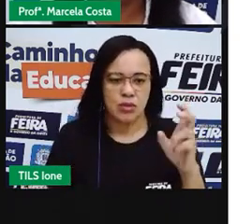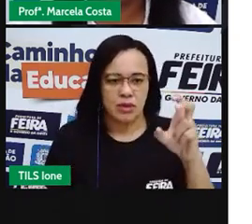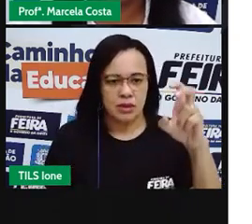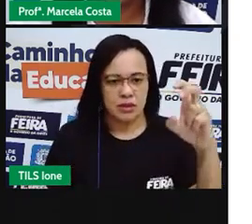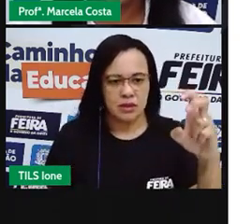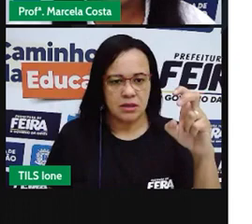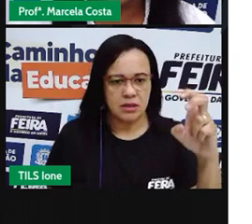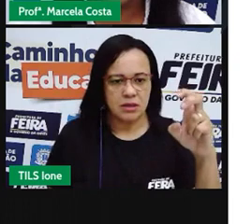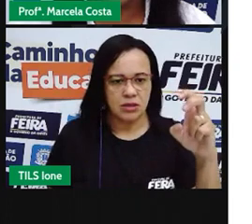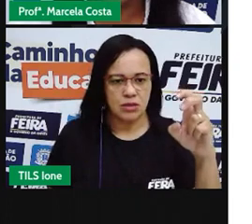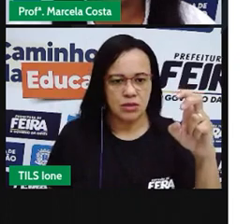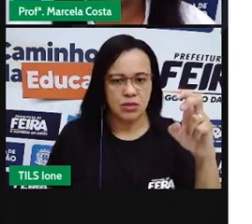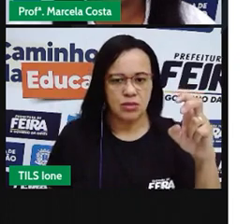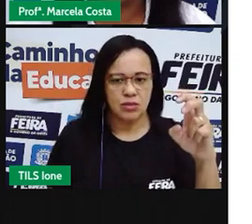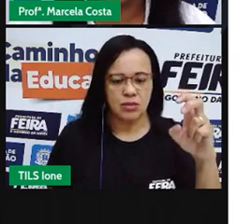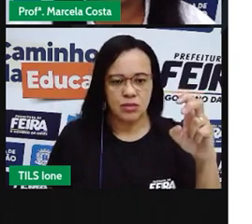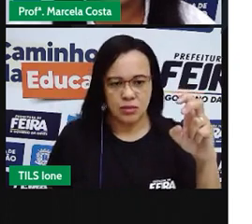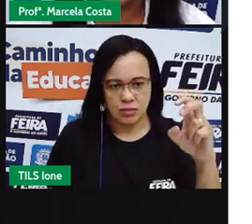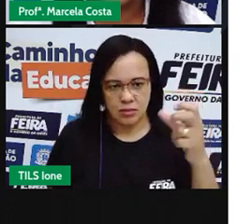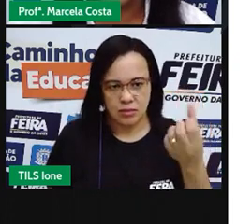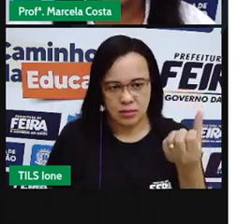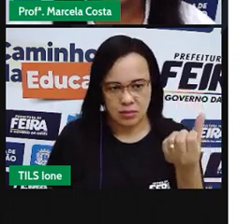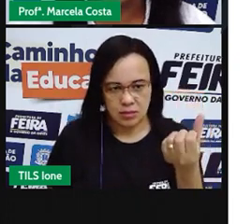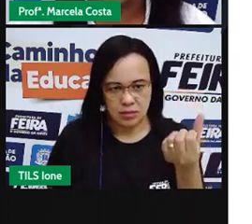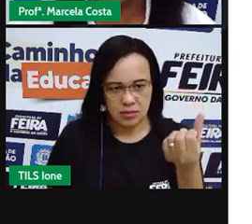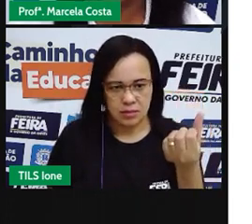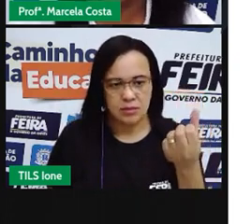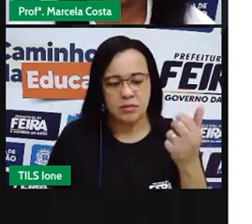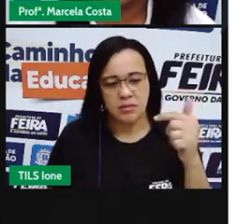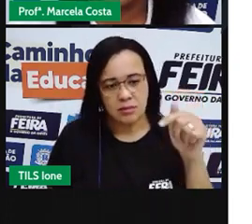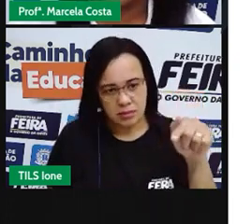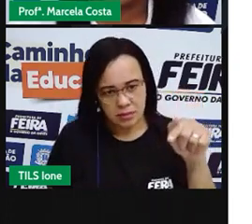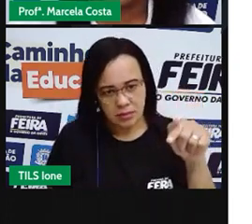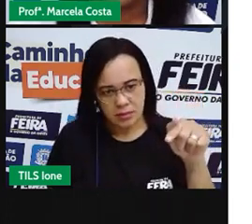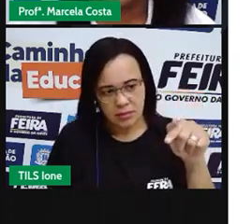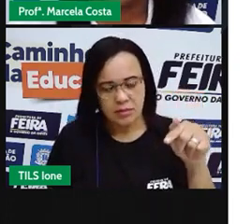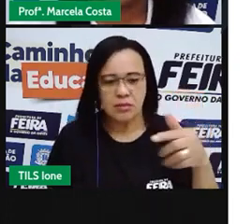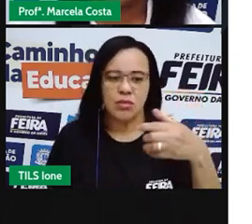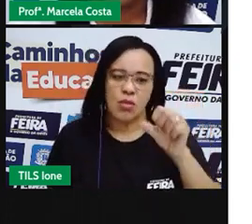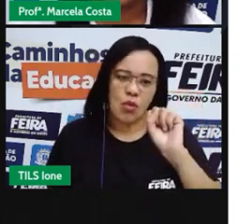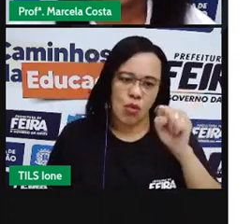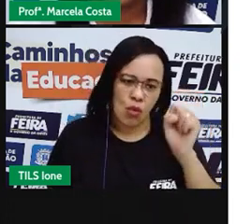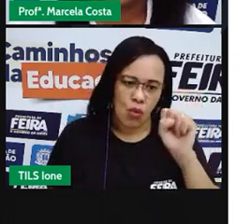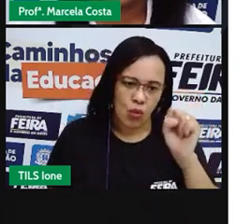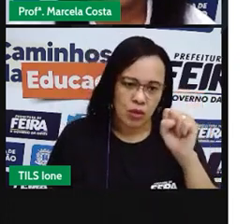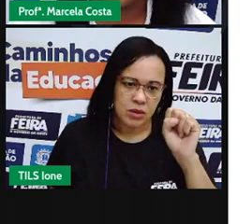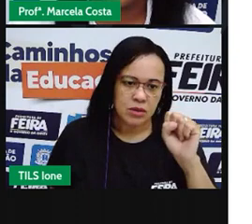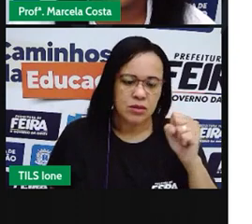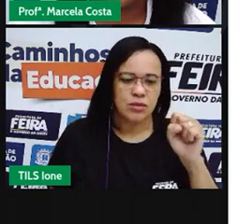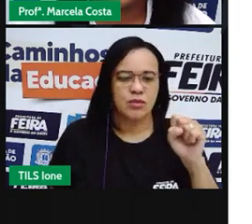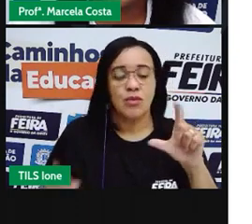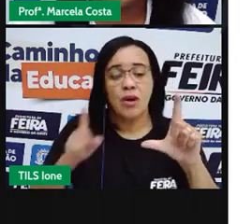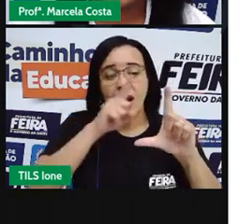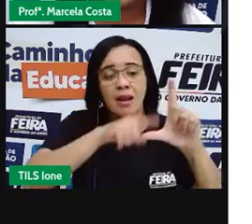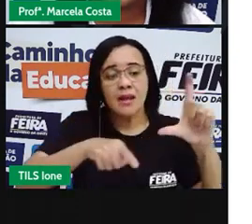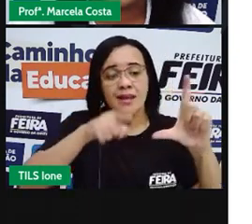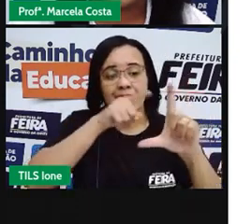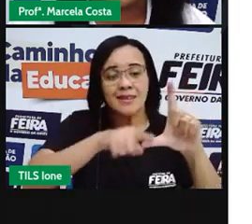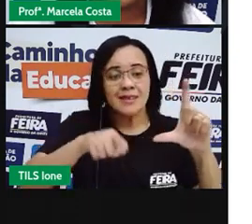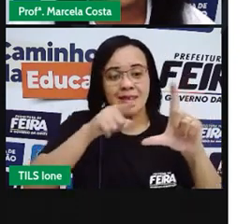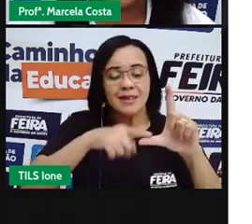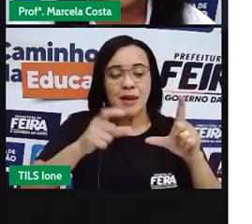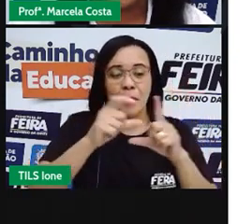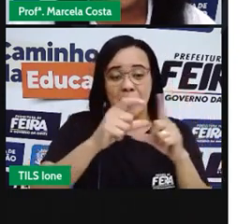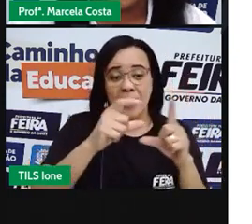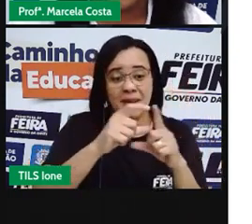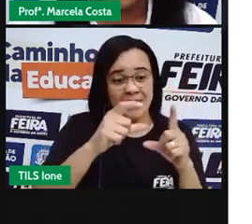quatro, cinco, seis, sete, oito. Oito letras.